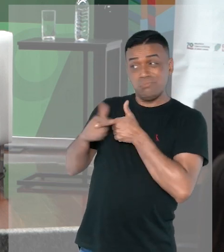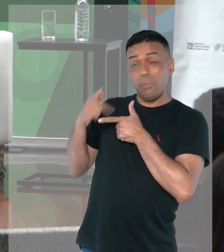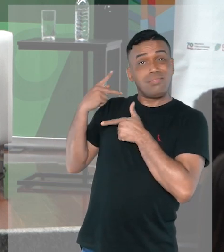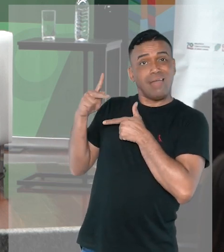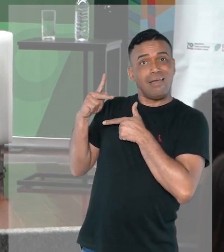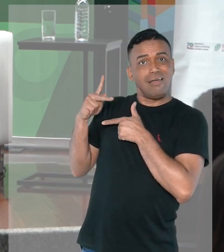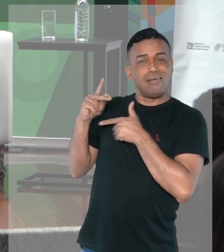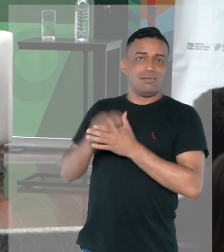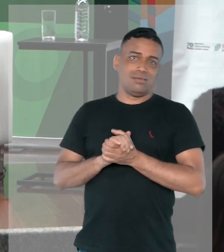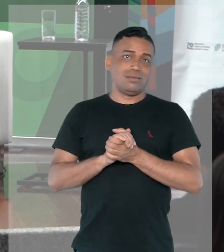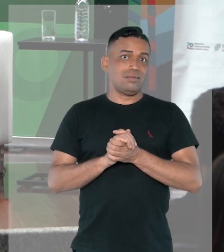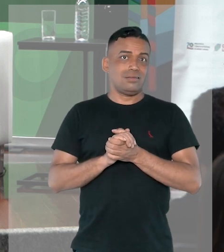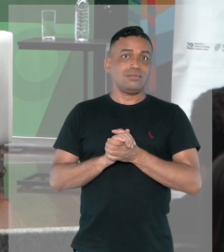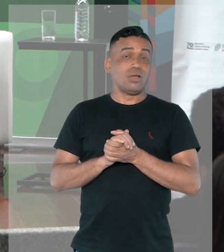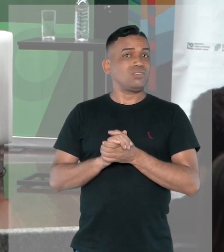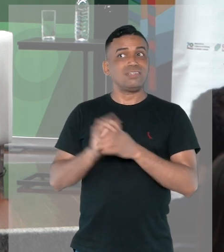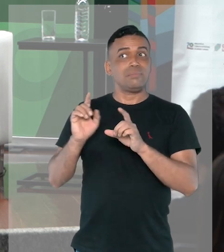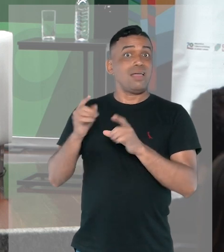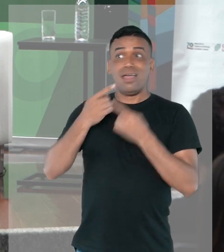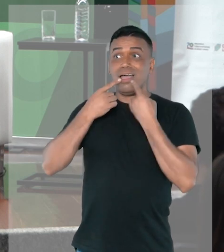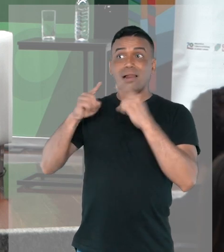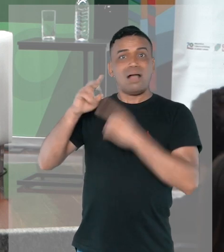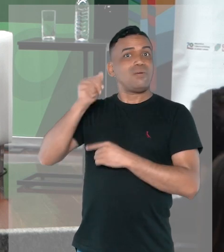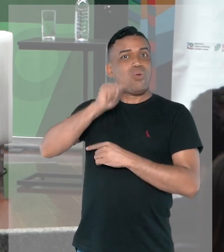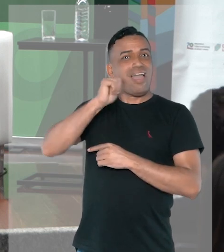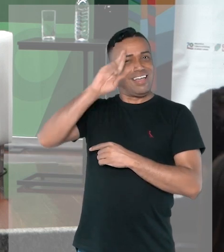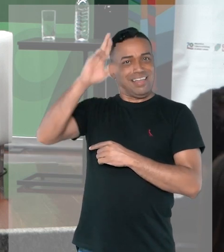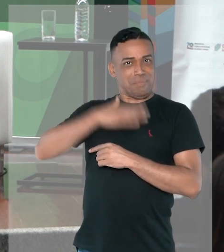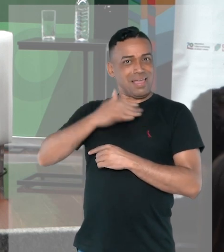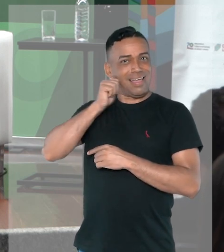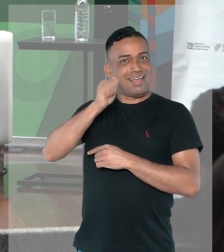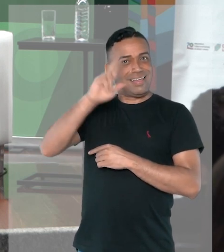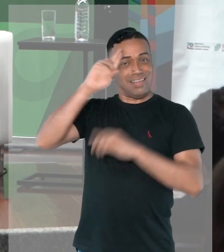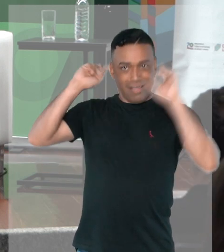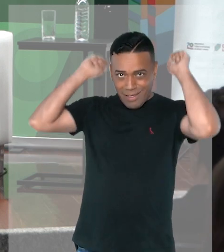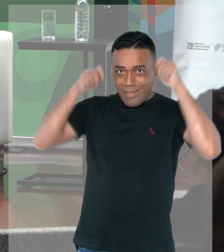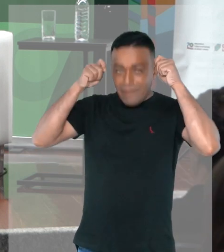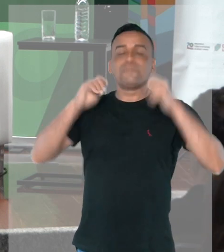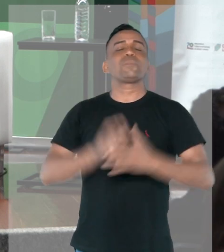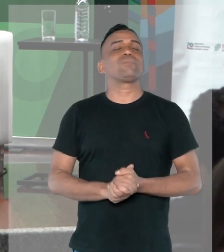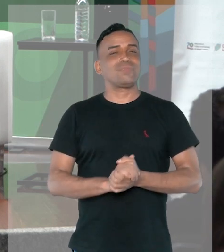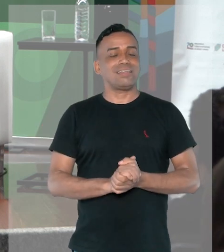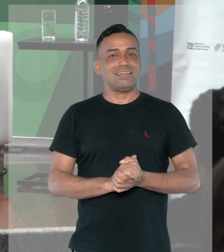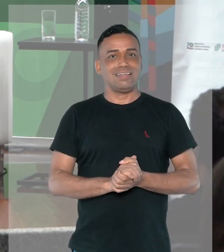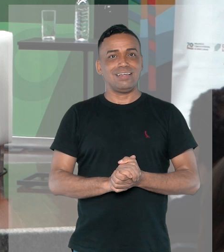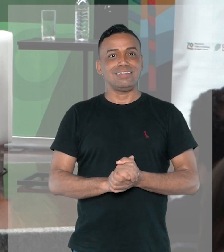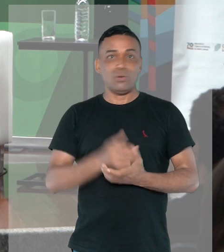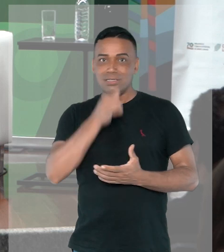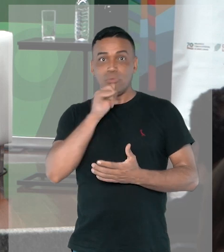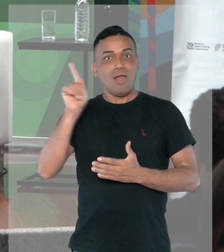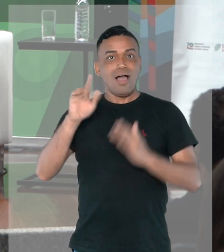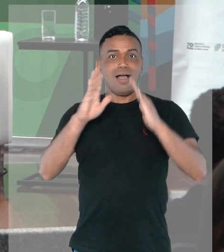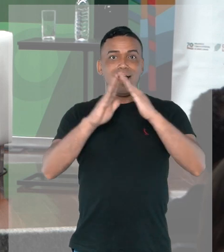dela. No mosteiro, eu ia reclamar muito para a minha superiora, sabe? É legal. Ombudsman, né? A abadesa de